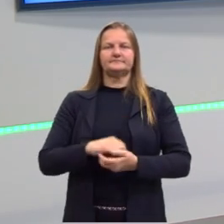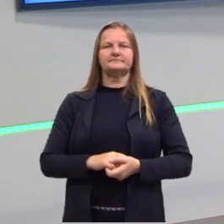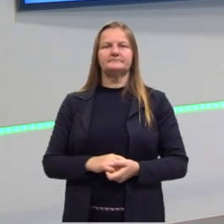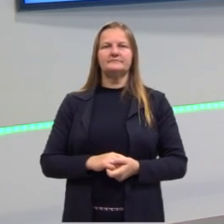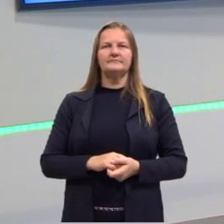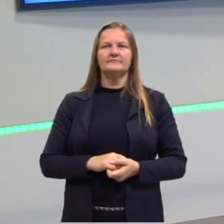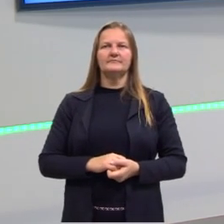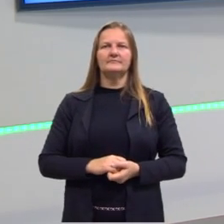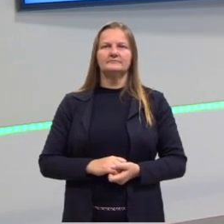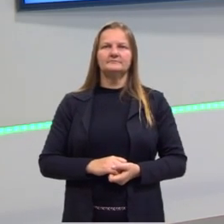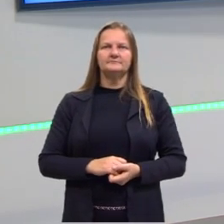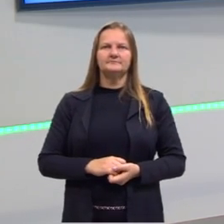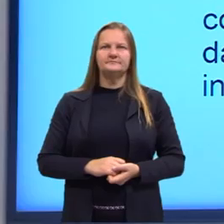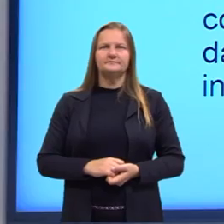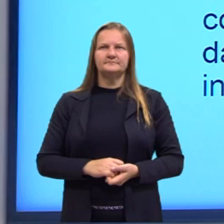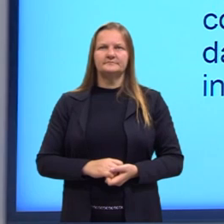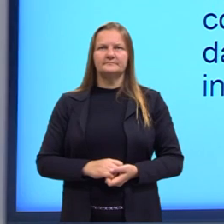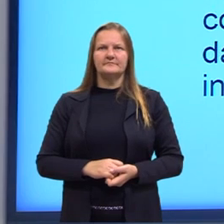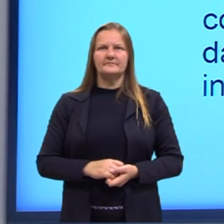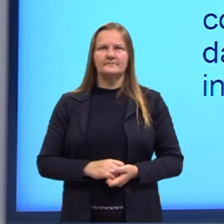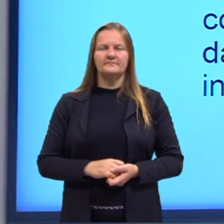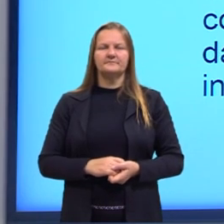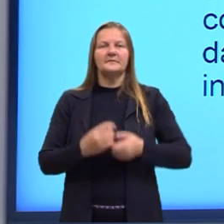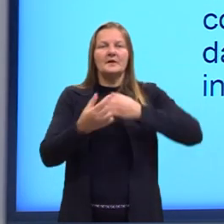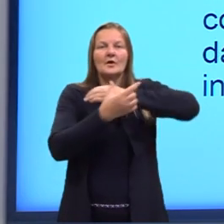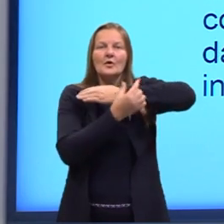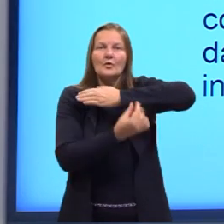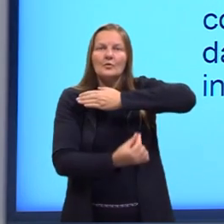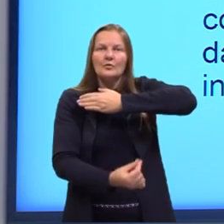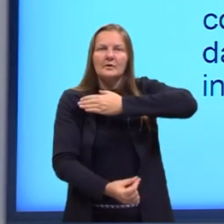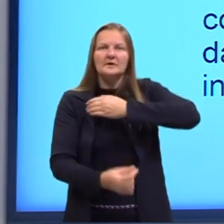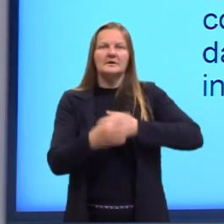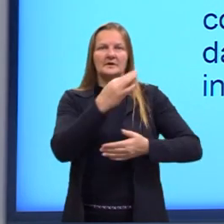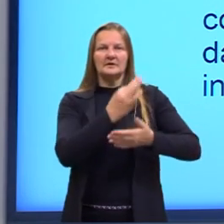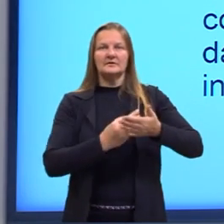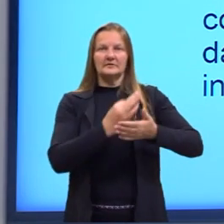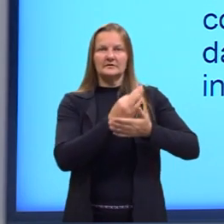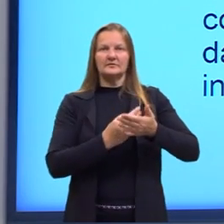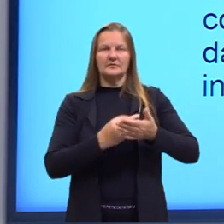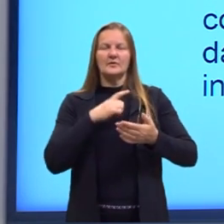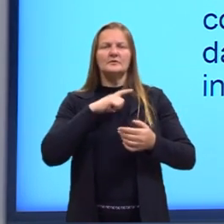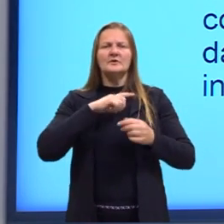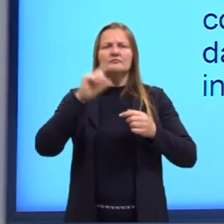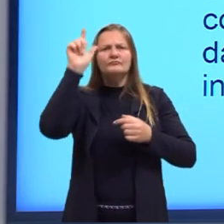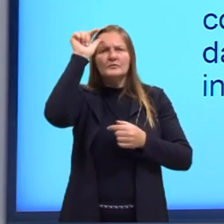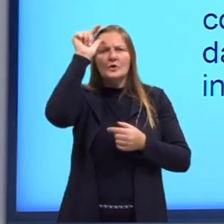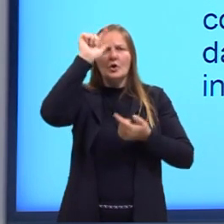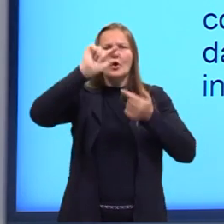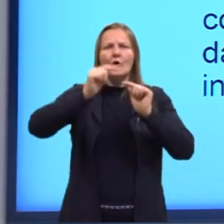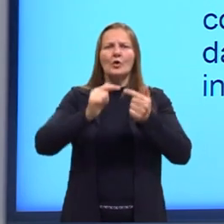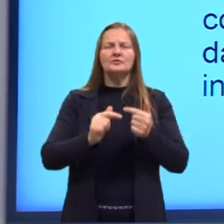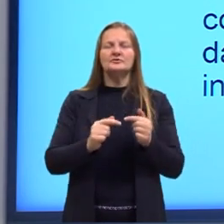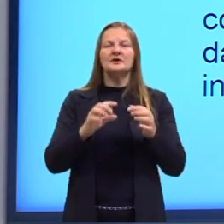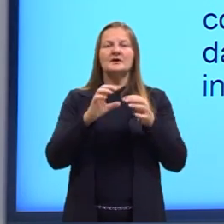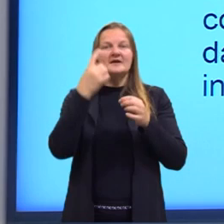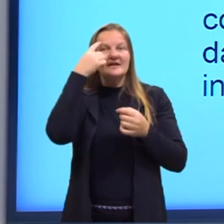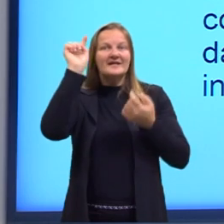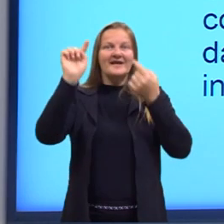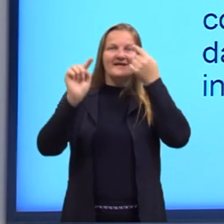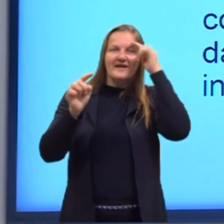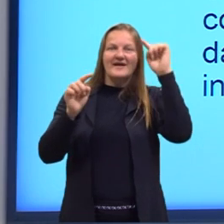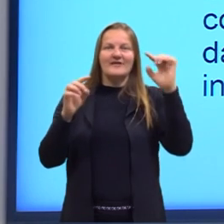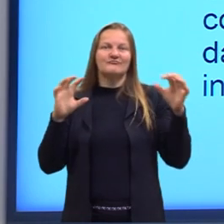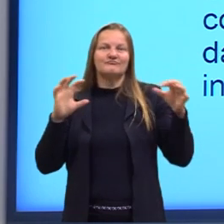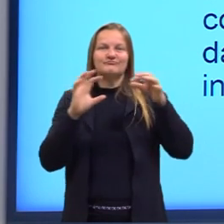falar hoje e a coerência textual ela vai ser a relação lógica entre as ideias pois